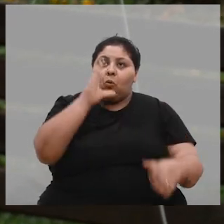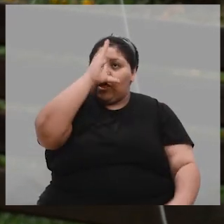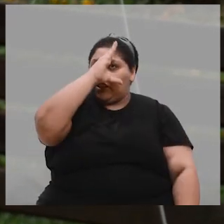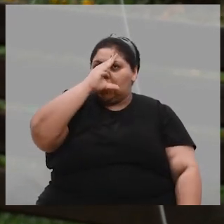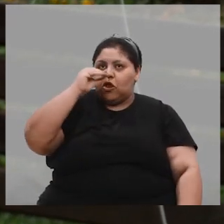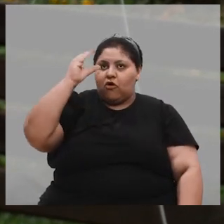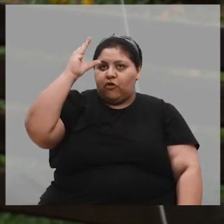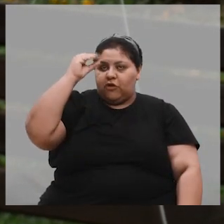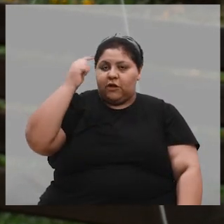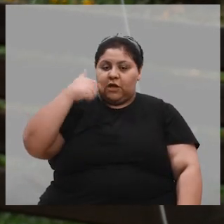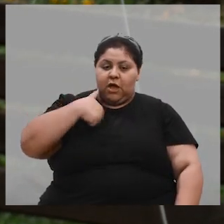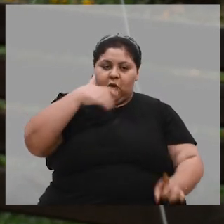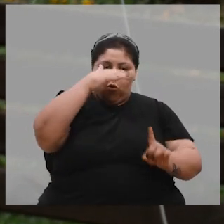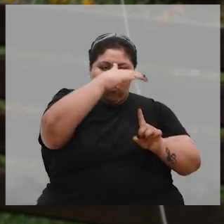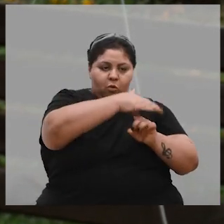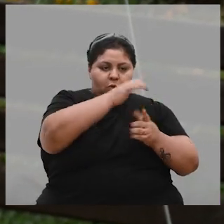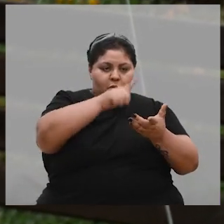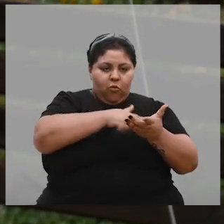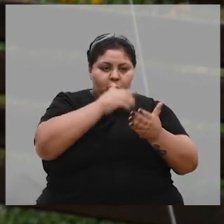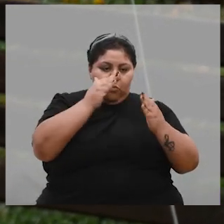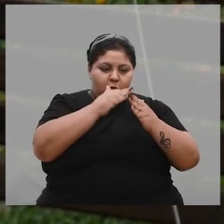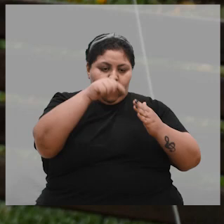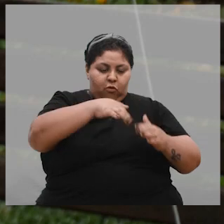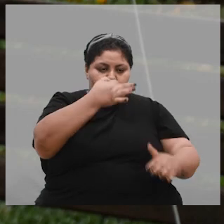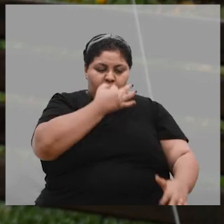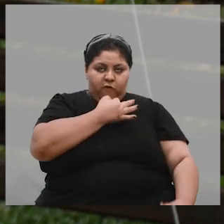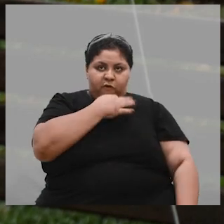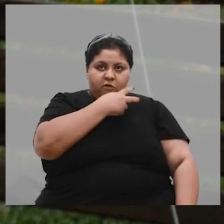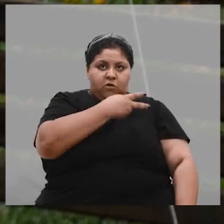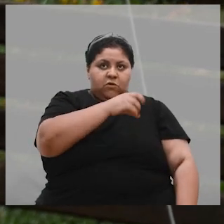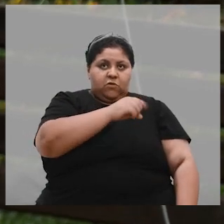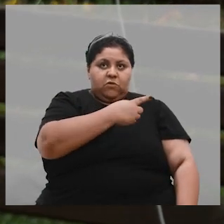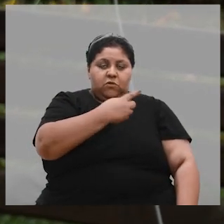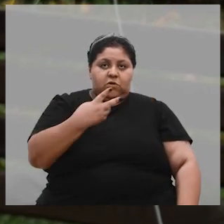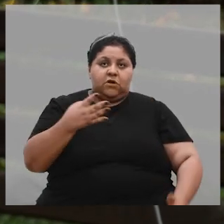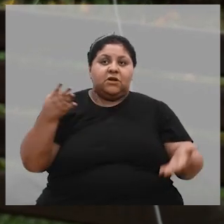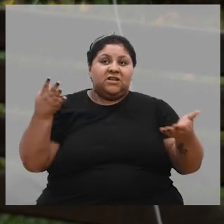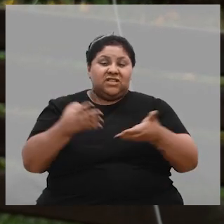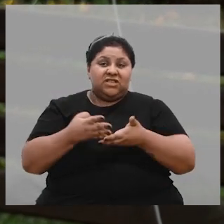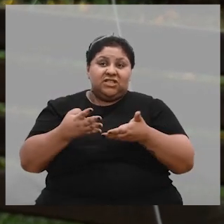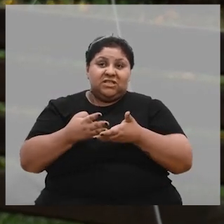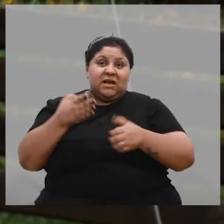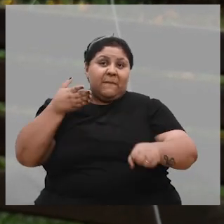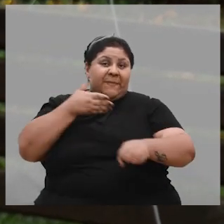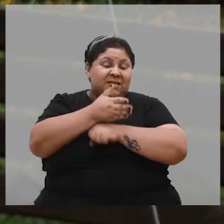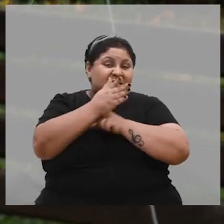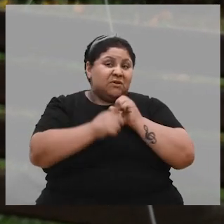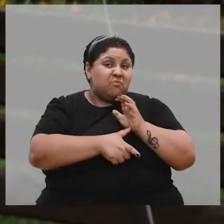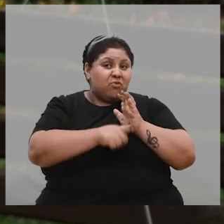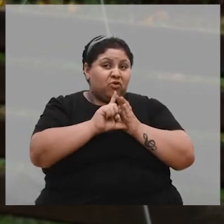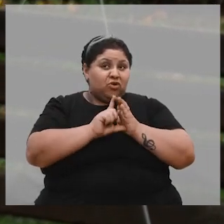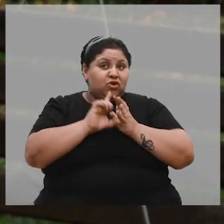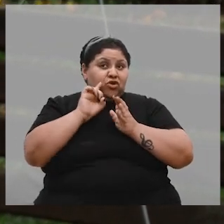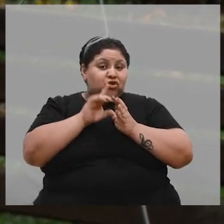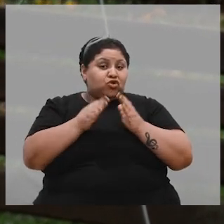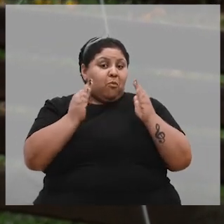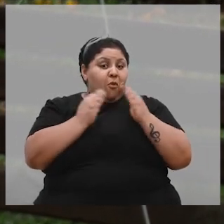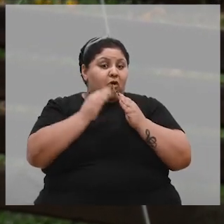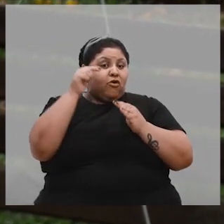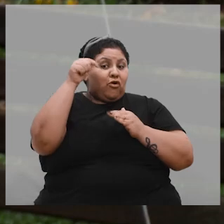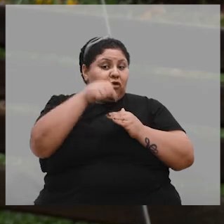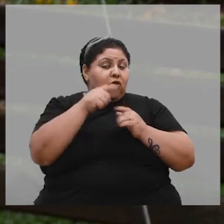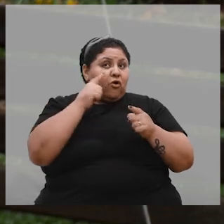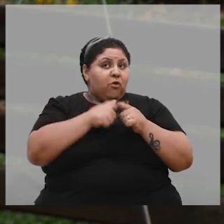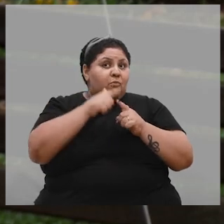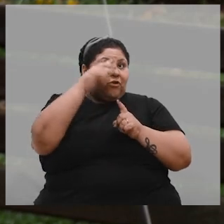encontro um adolescente, né? Se eu estou na Feira do Livro, eu resido em Caxias desde 2014, mas eu já venho para a Feira do Livro antes, né? Eu só resido